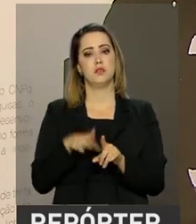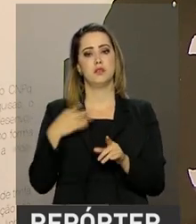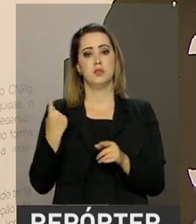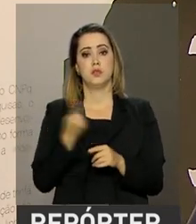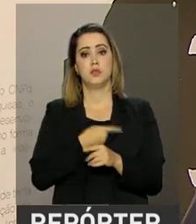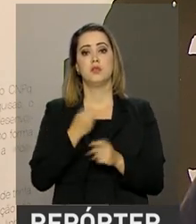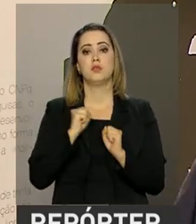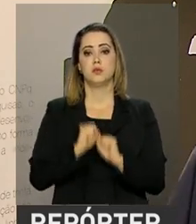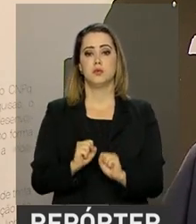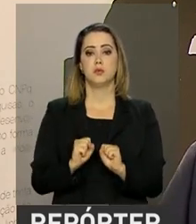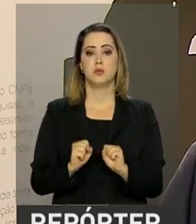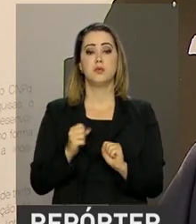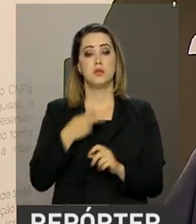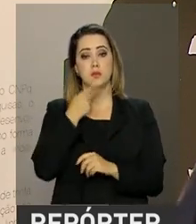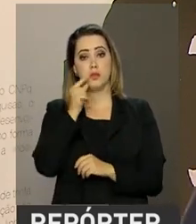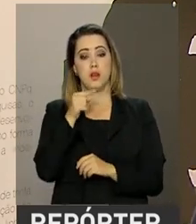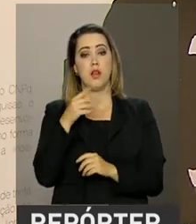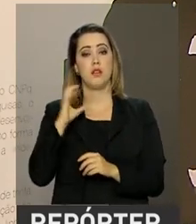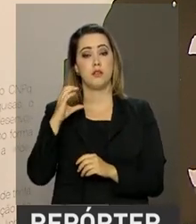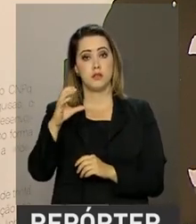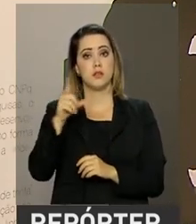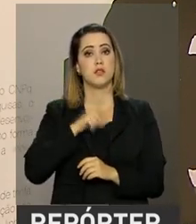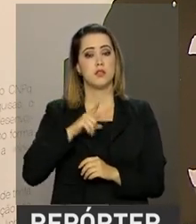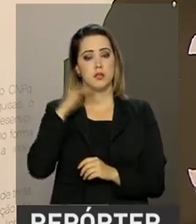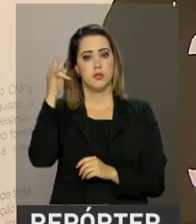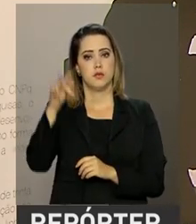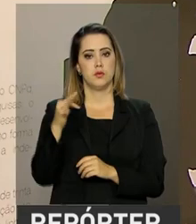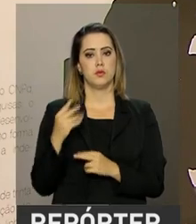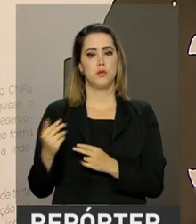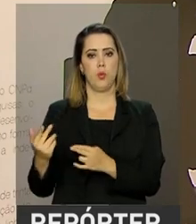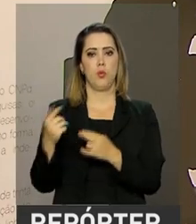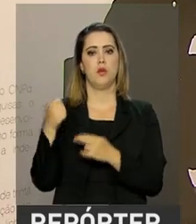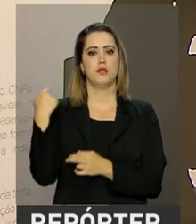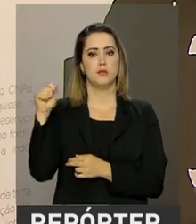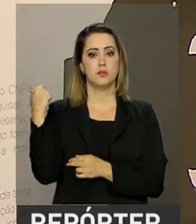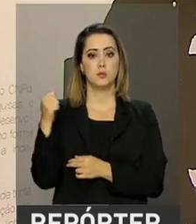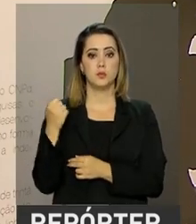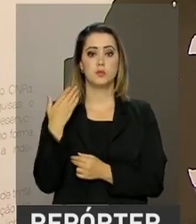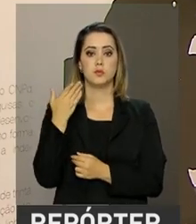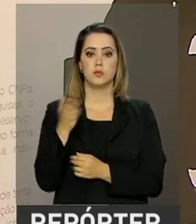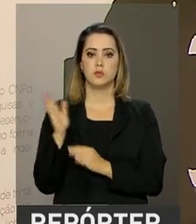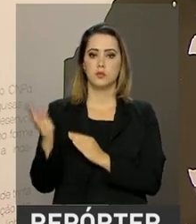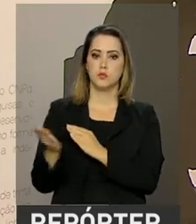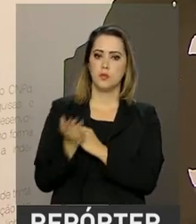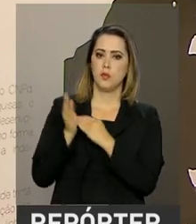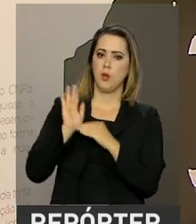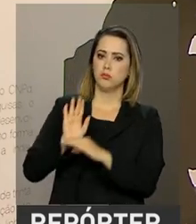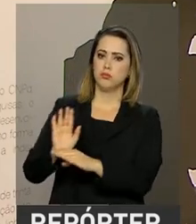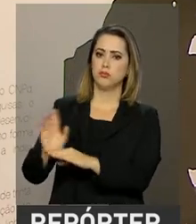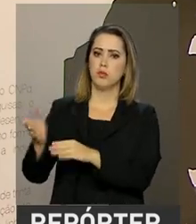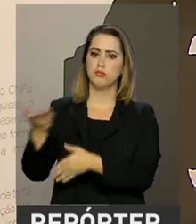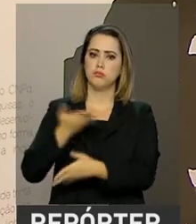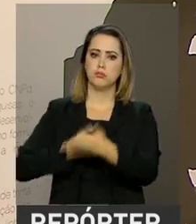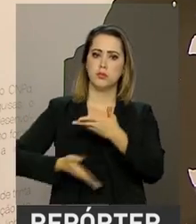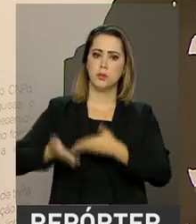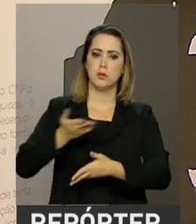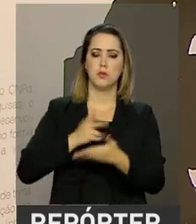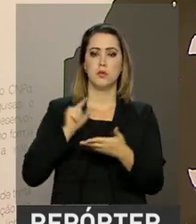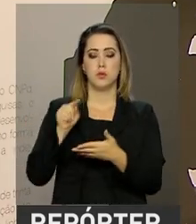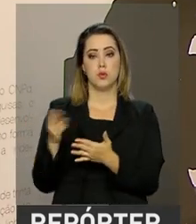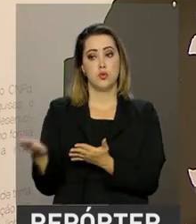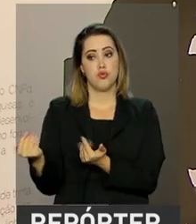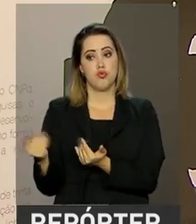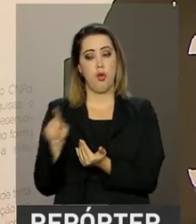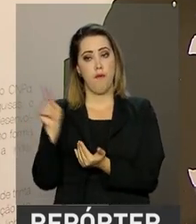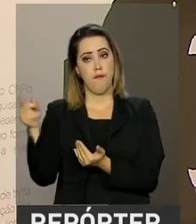permite afirmar que tem futuro as ciências brasileiras e da mesma maneira na Argentina a cooperação o intercâmbio esses jovens Os